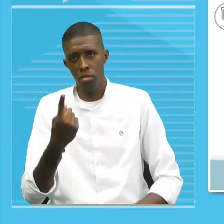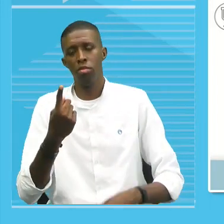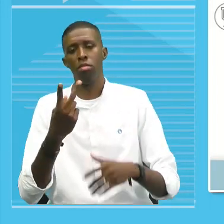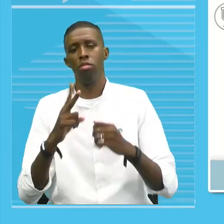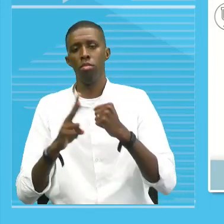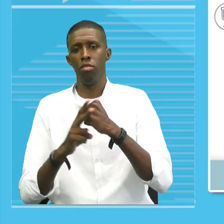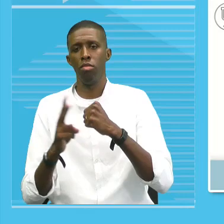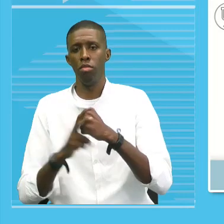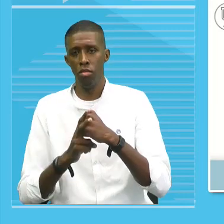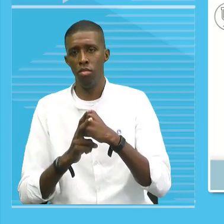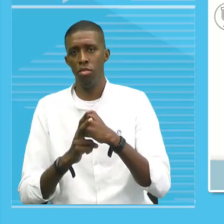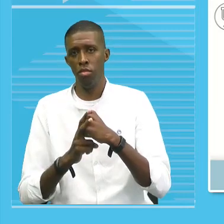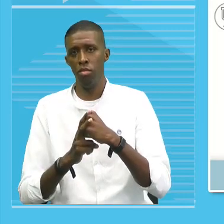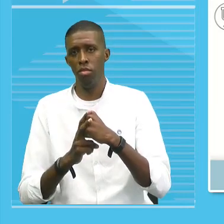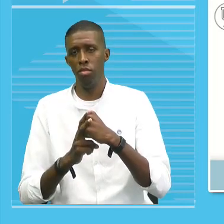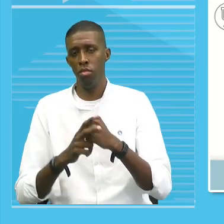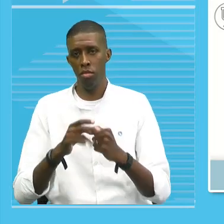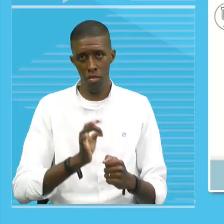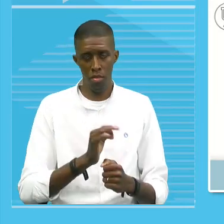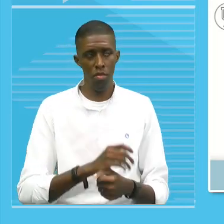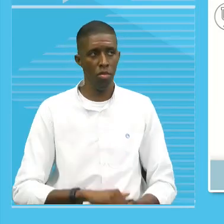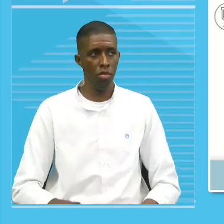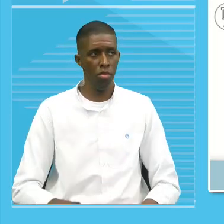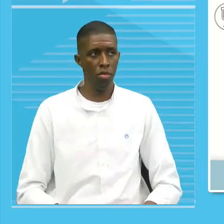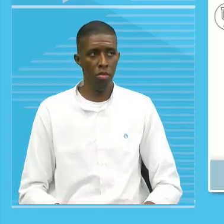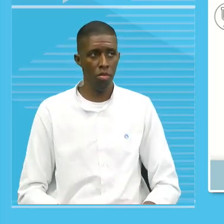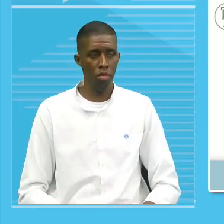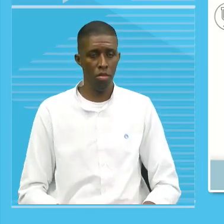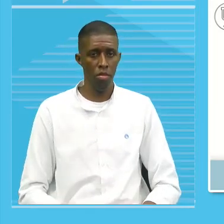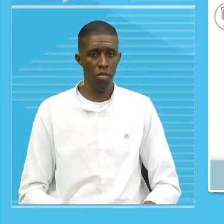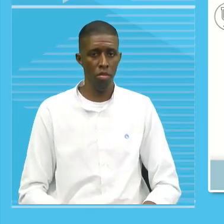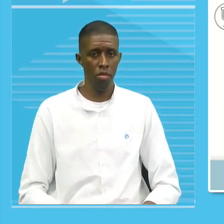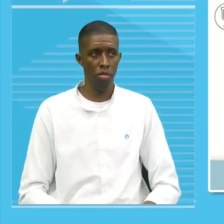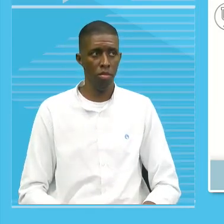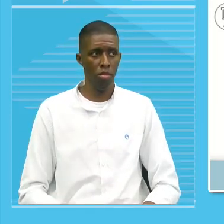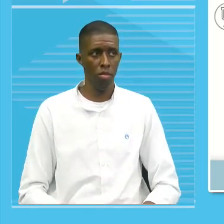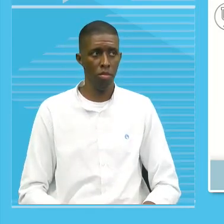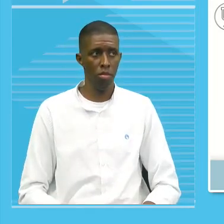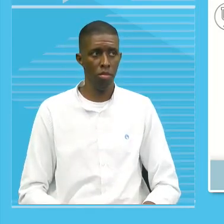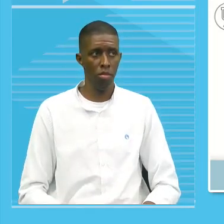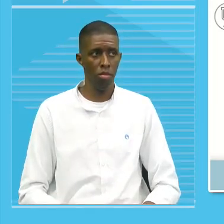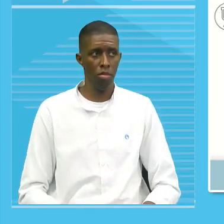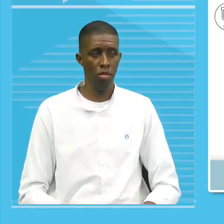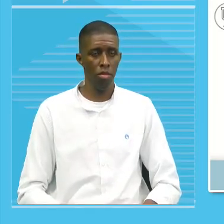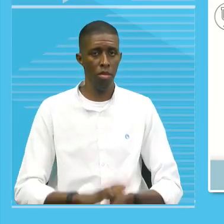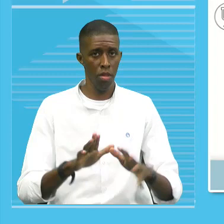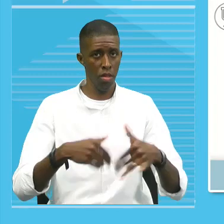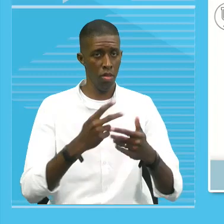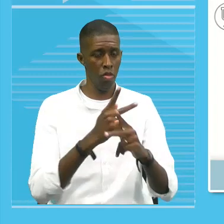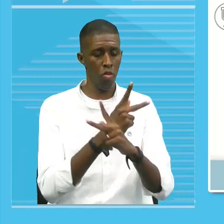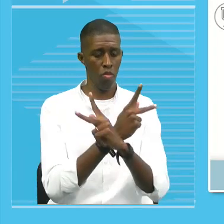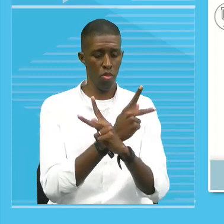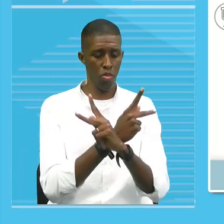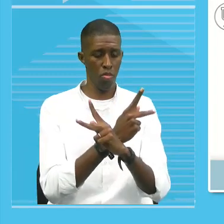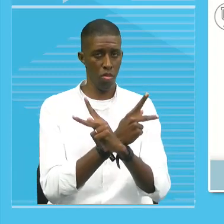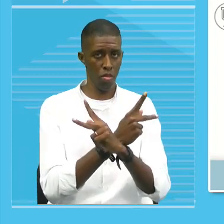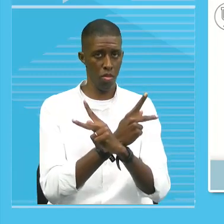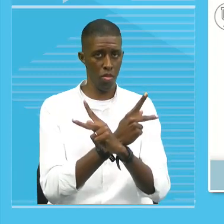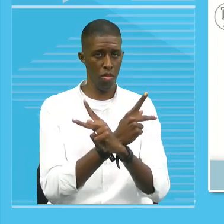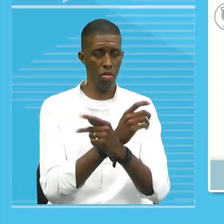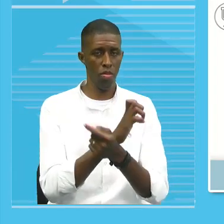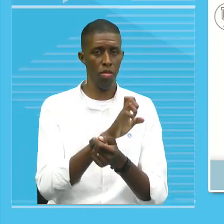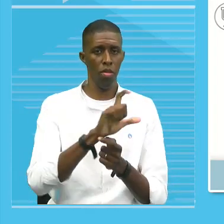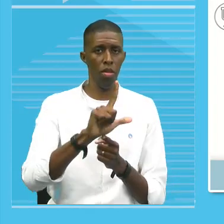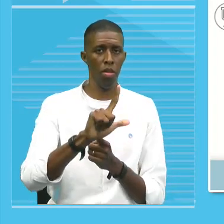eles para nome que eu vou substituir aqui os alunos vai ser leis pronome vai